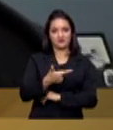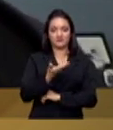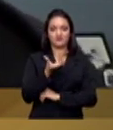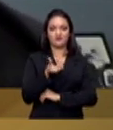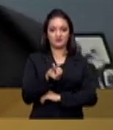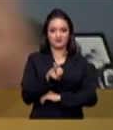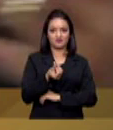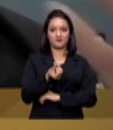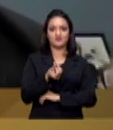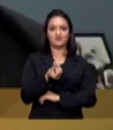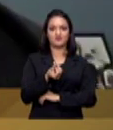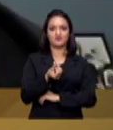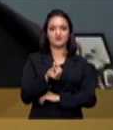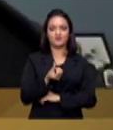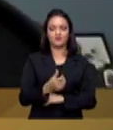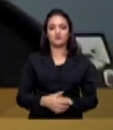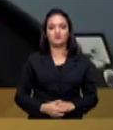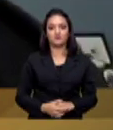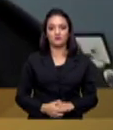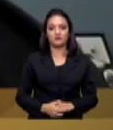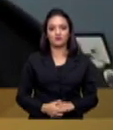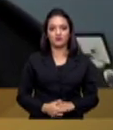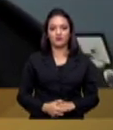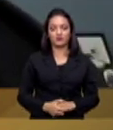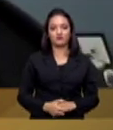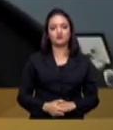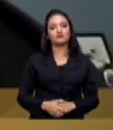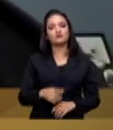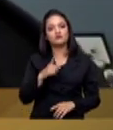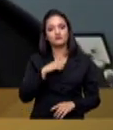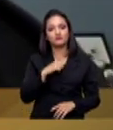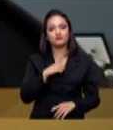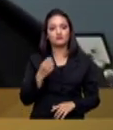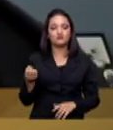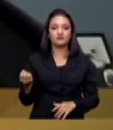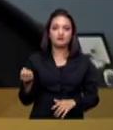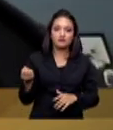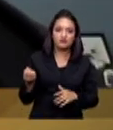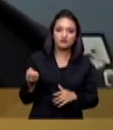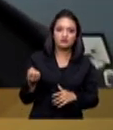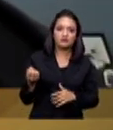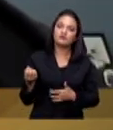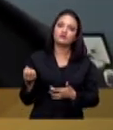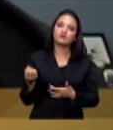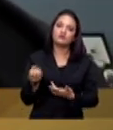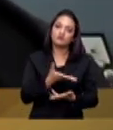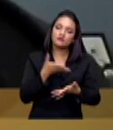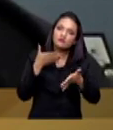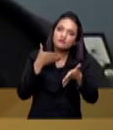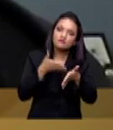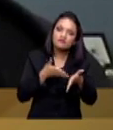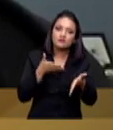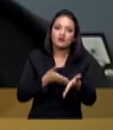1926, que deu uma nova roupagem mais restritiva